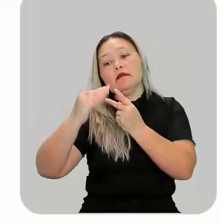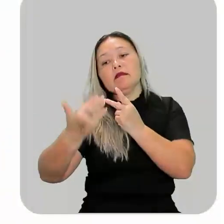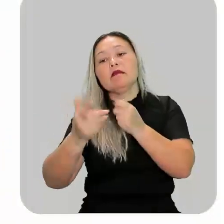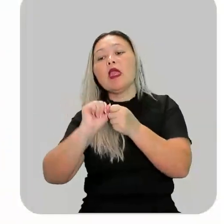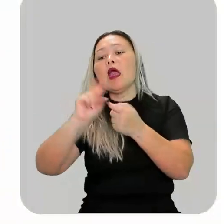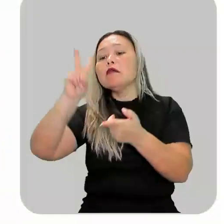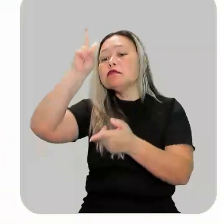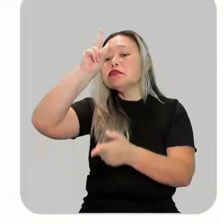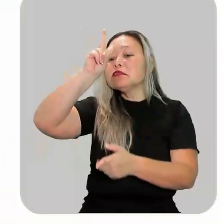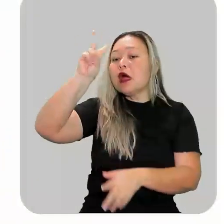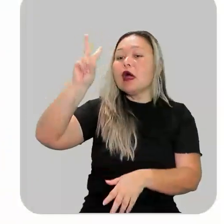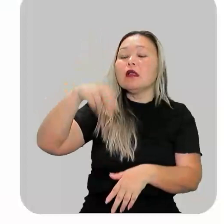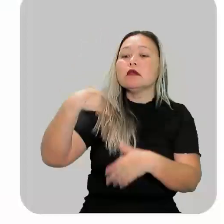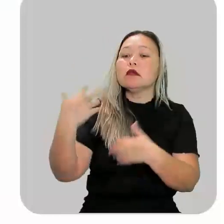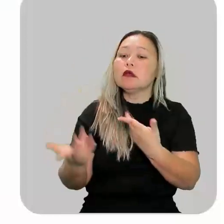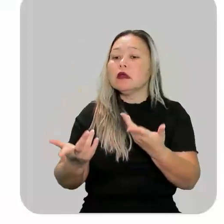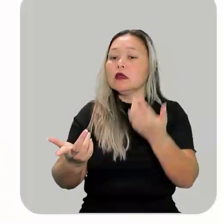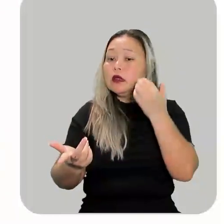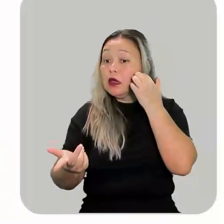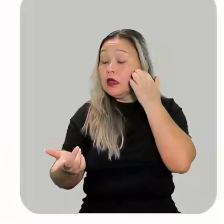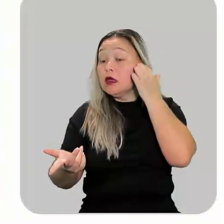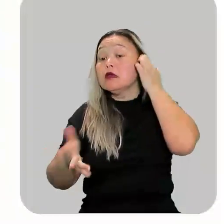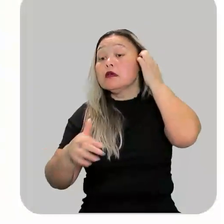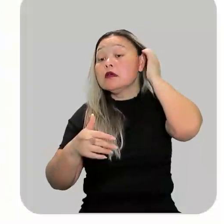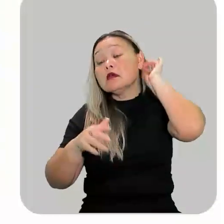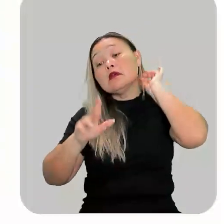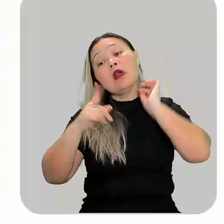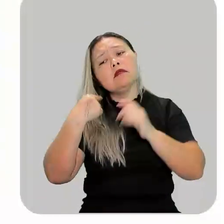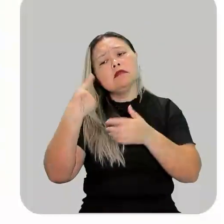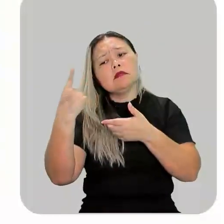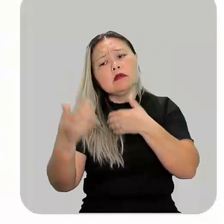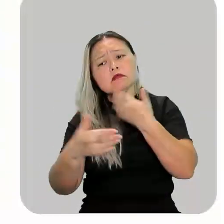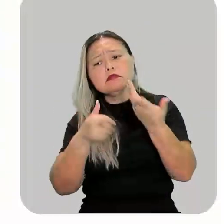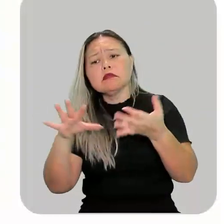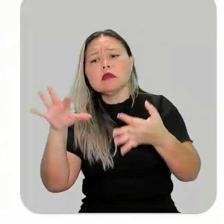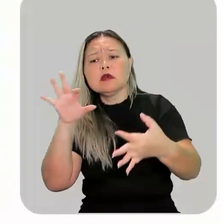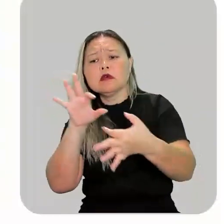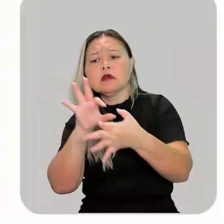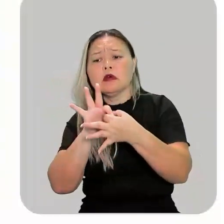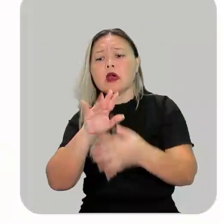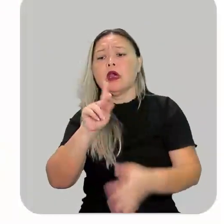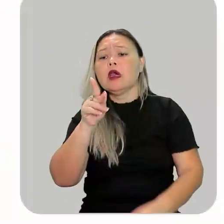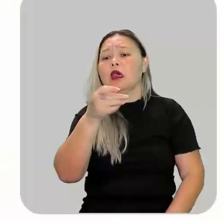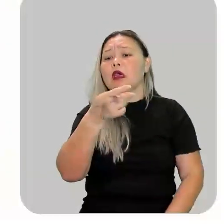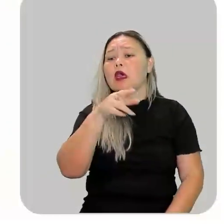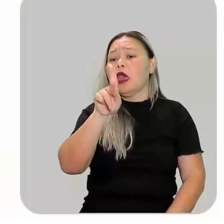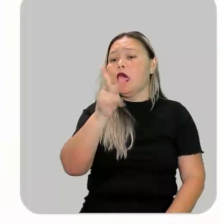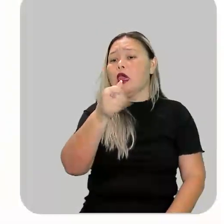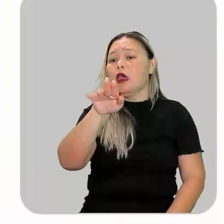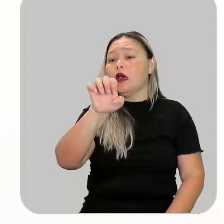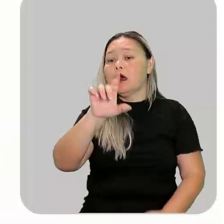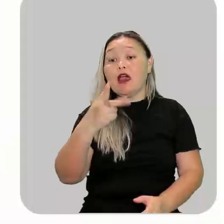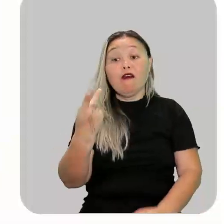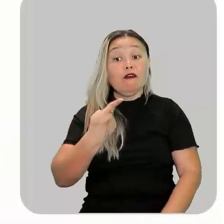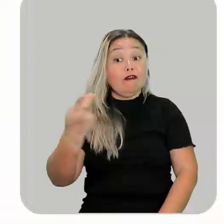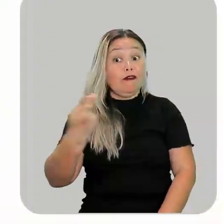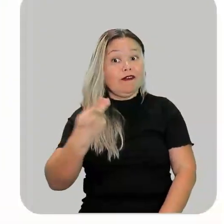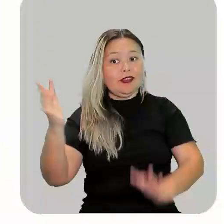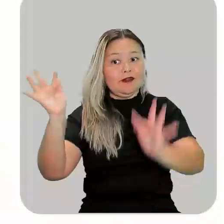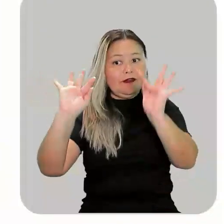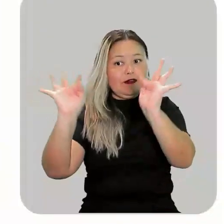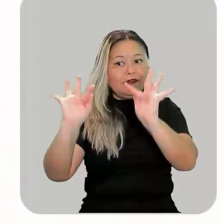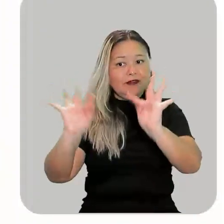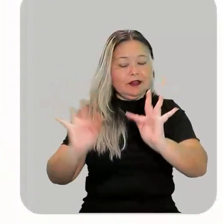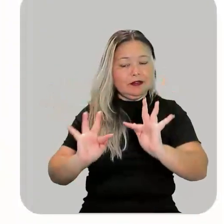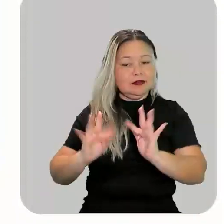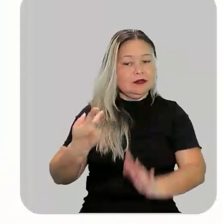E aí já lembra de Euler, chamada né? de face. Isso, e aí a gente vai para a relação de Euler, né? Vida feliz a 2, né?